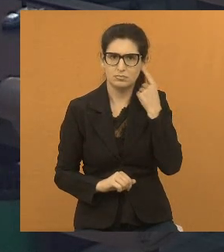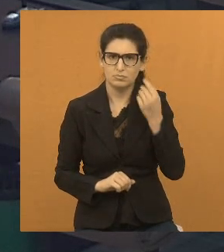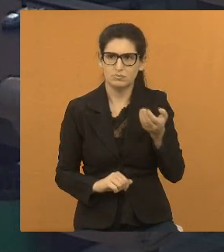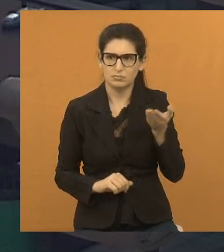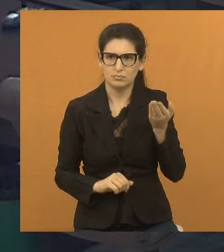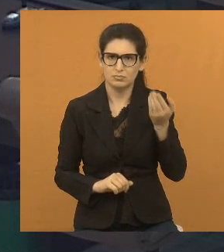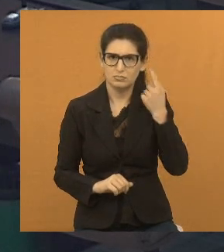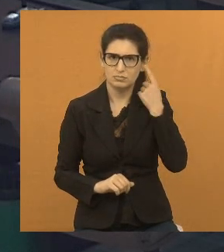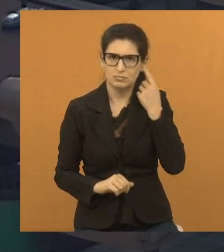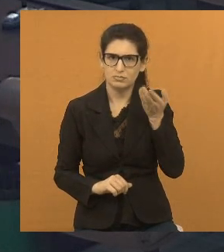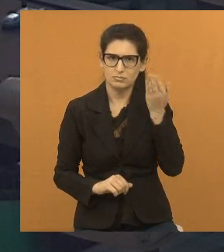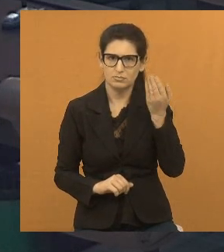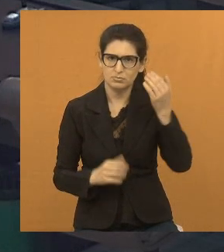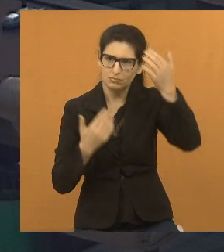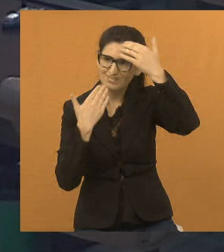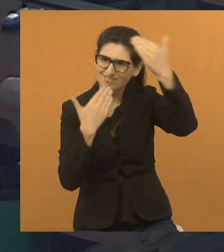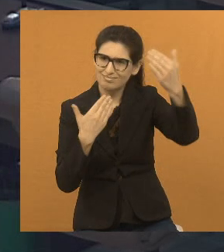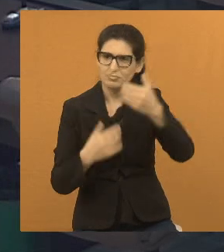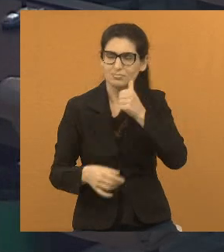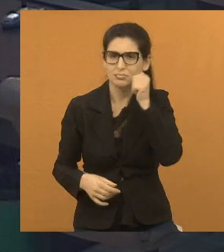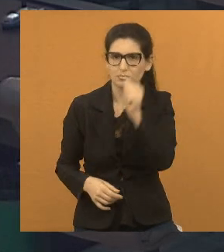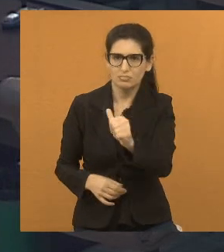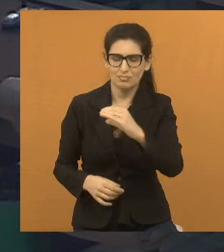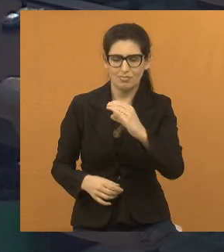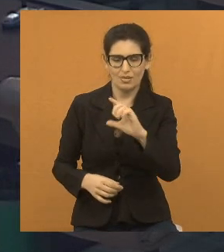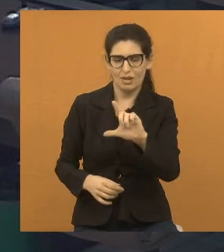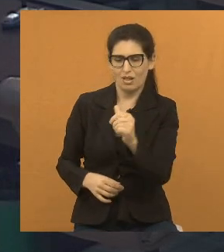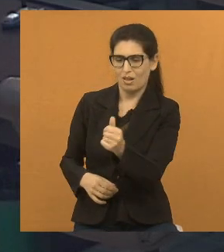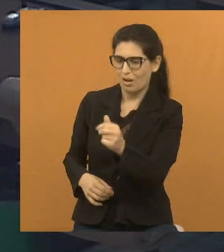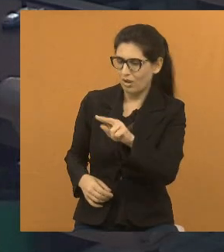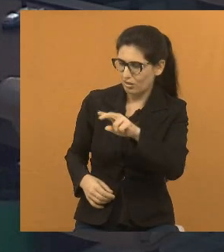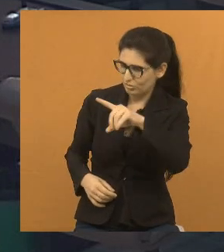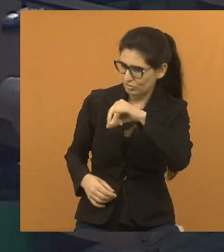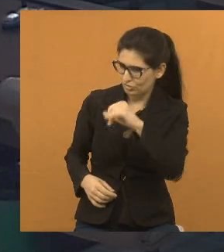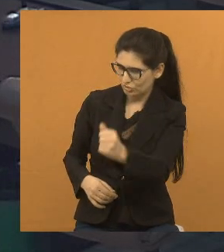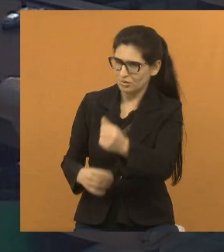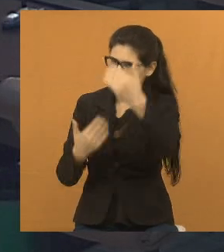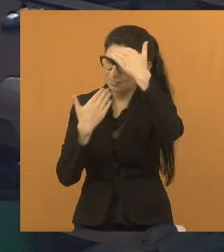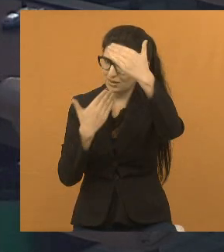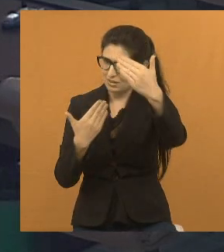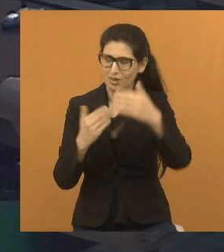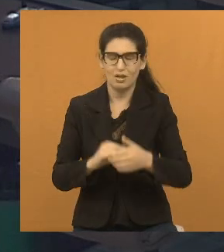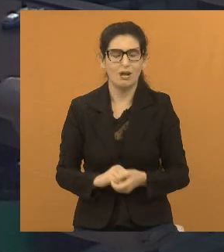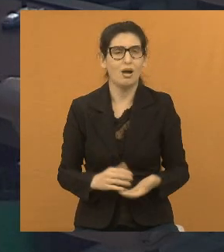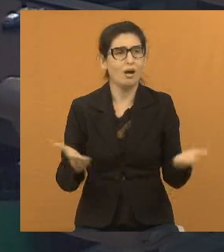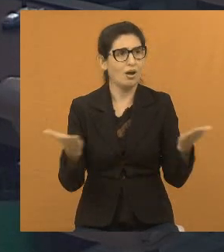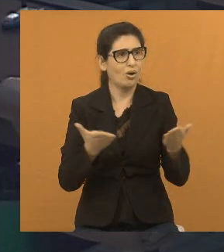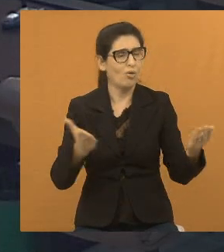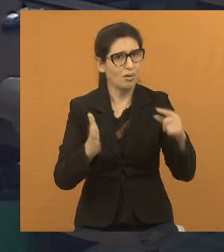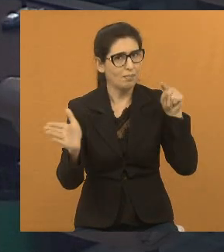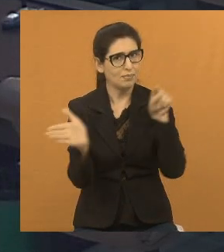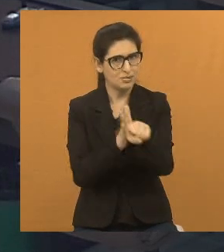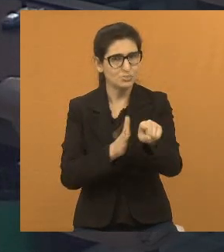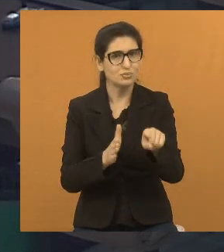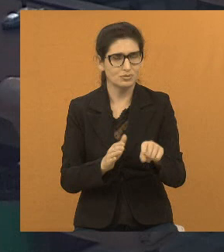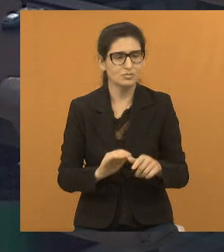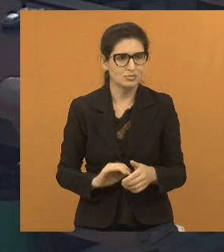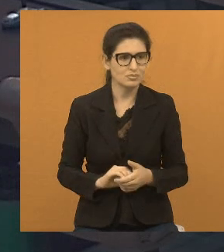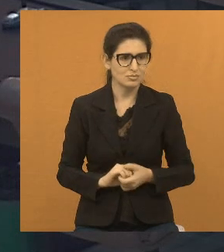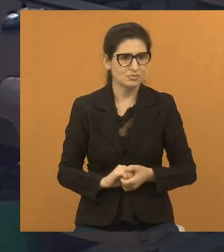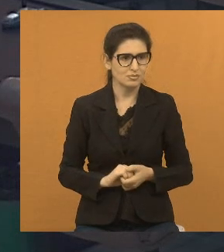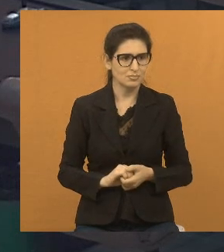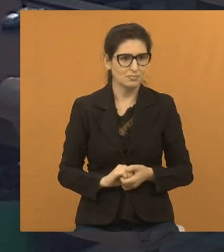Obrigada, Cláudia, pela sua explanação. E vamos às perguntas.